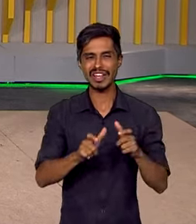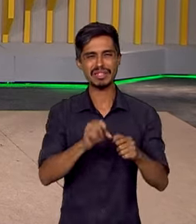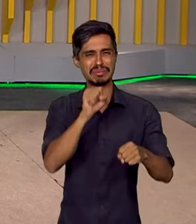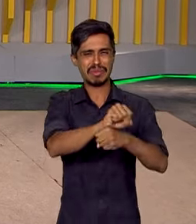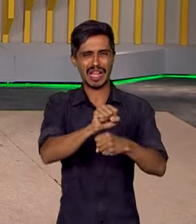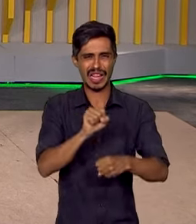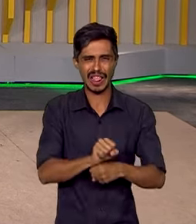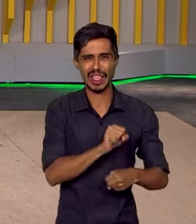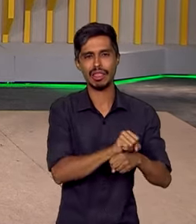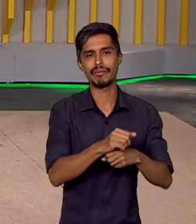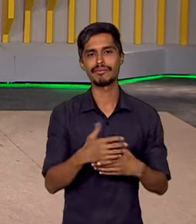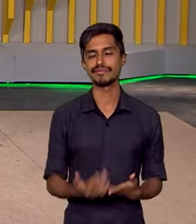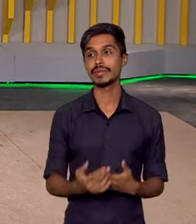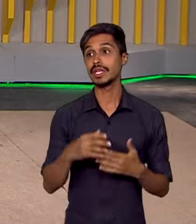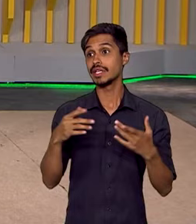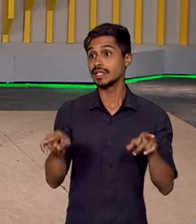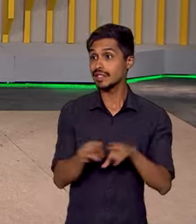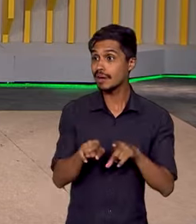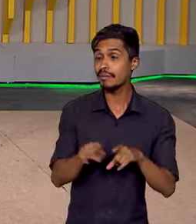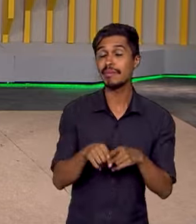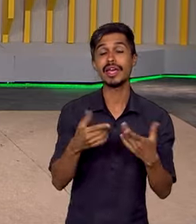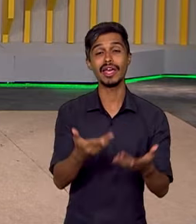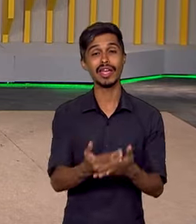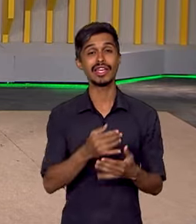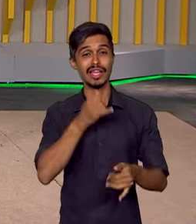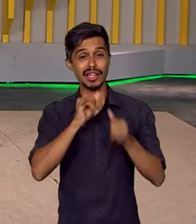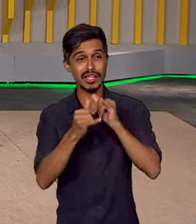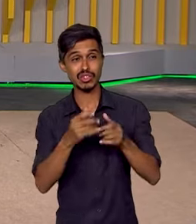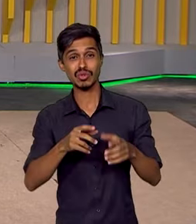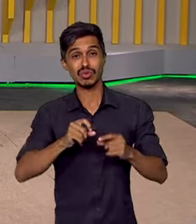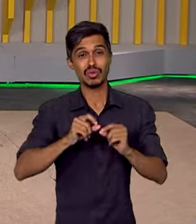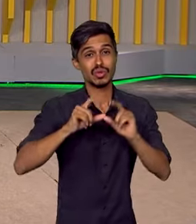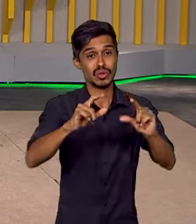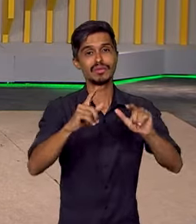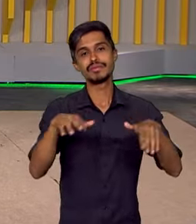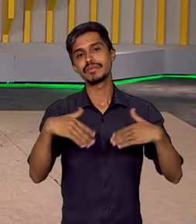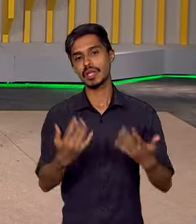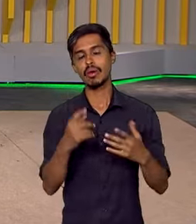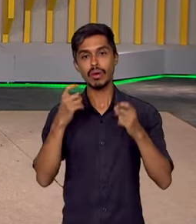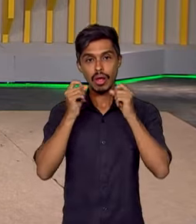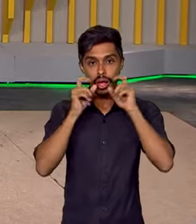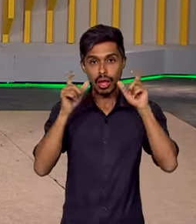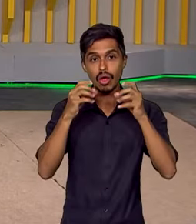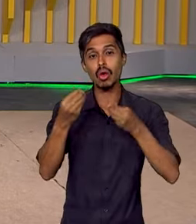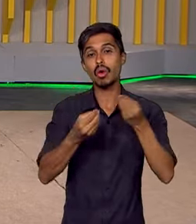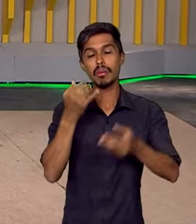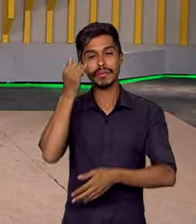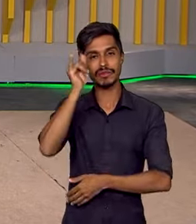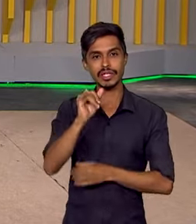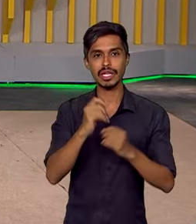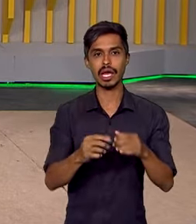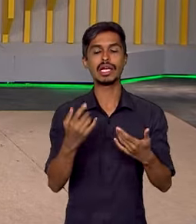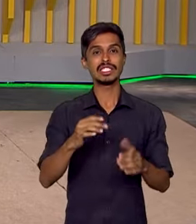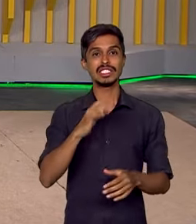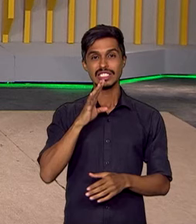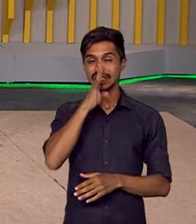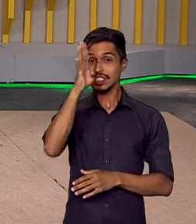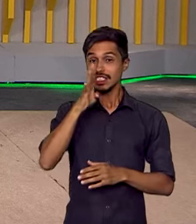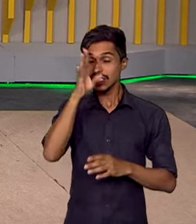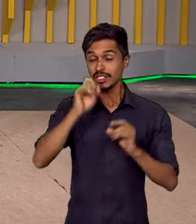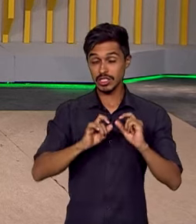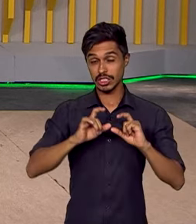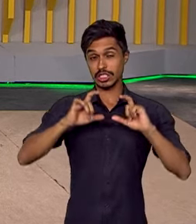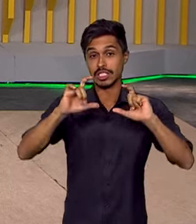É, e é claro que o consumo de energia elétrica é um deles. Então, preste atenção em como evitar um aumento bem acima dos